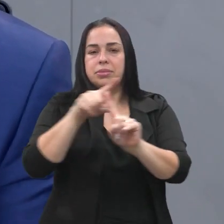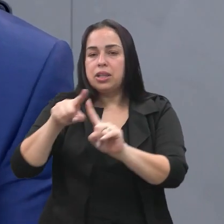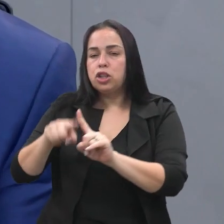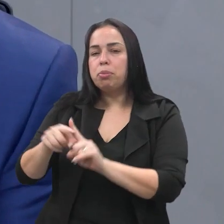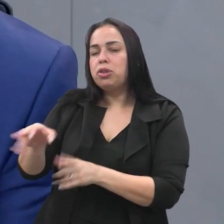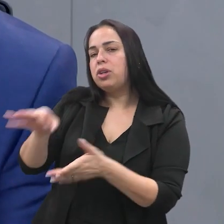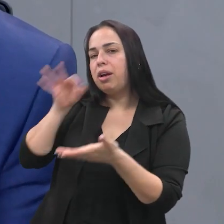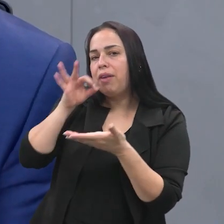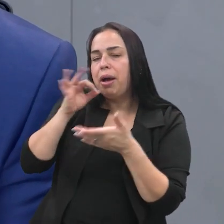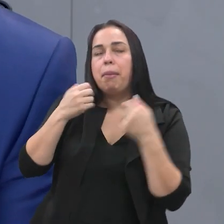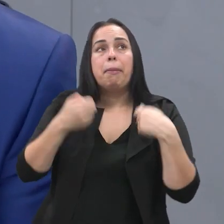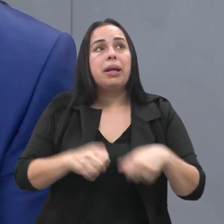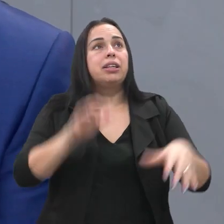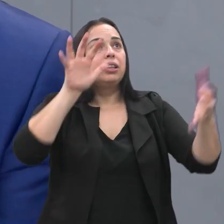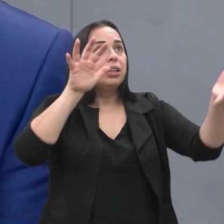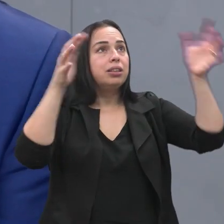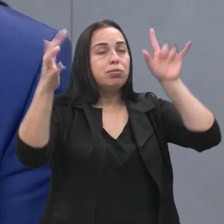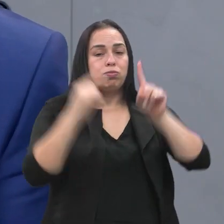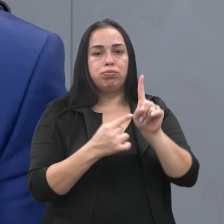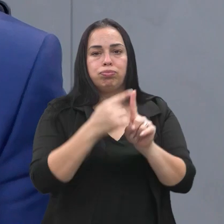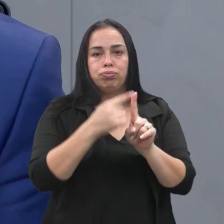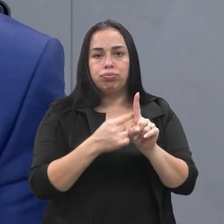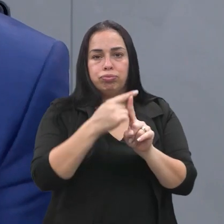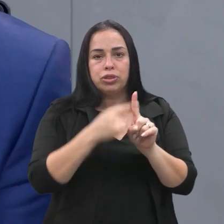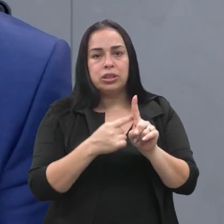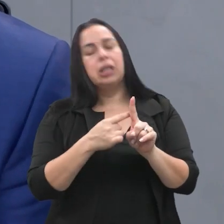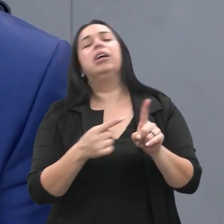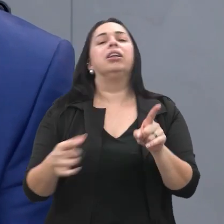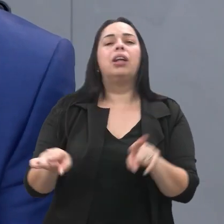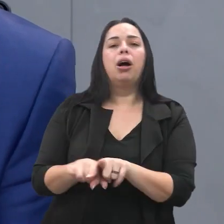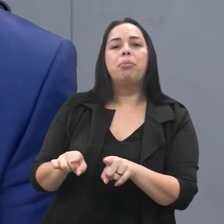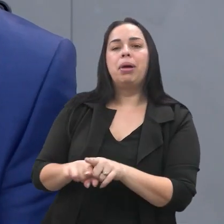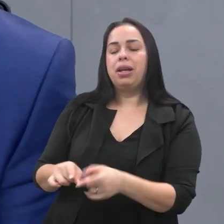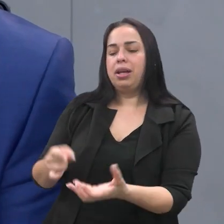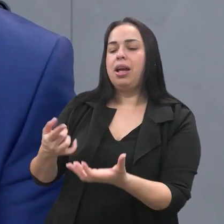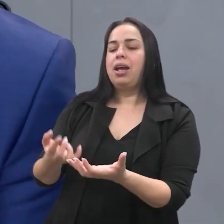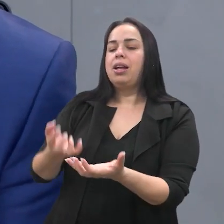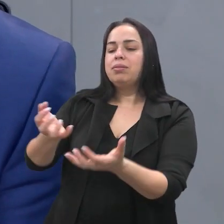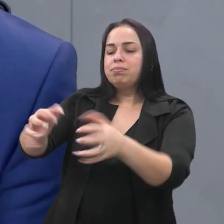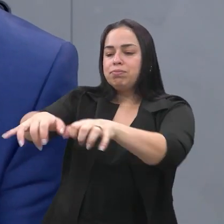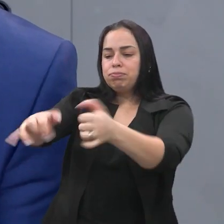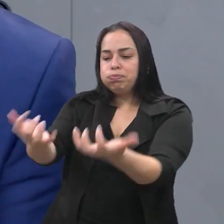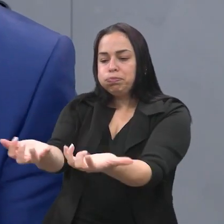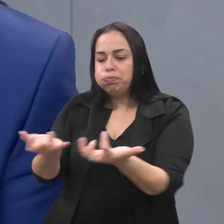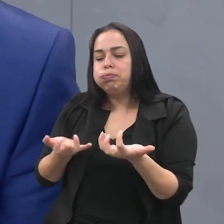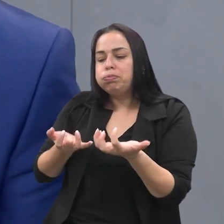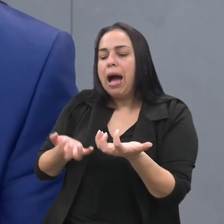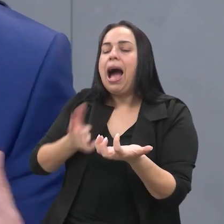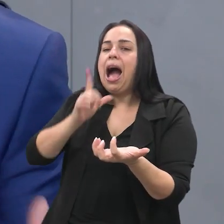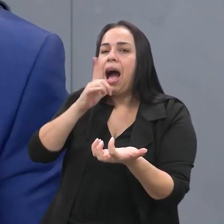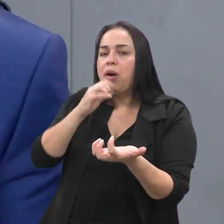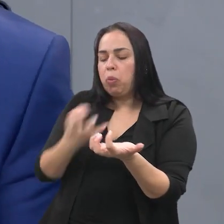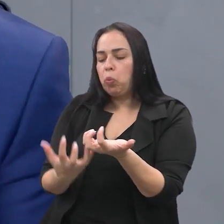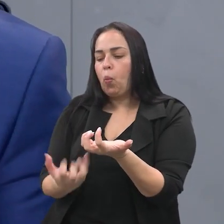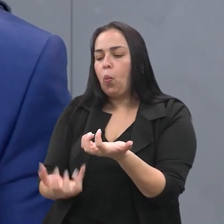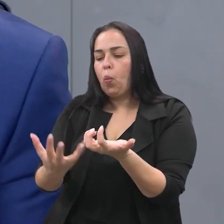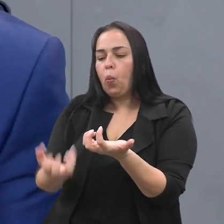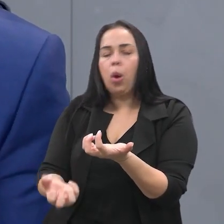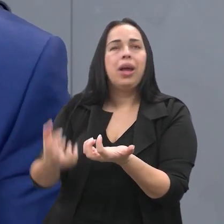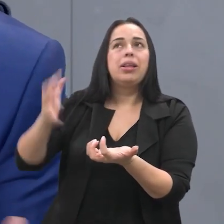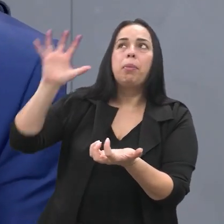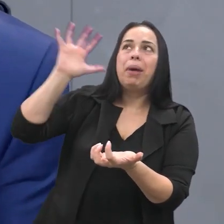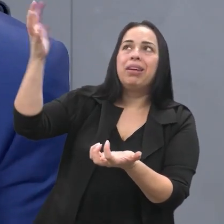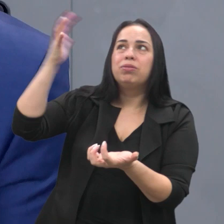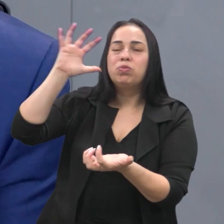de uma temperatura específica, de uma quantidade de precipitação, uma quantidade de água, umidade do solo. E quando isso não acontece